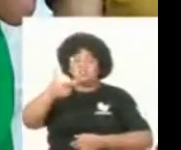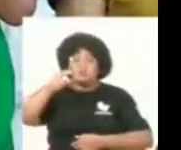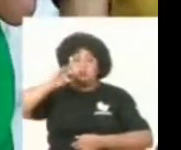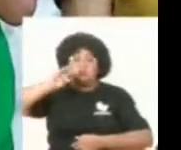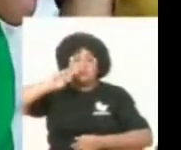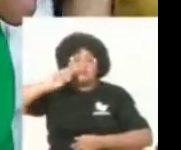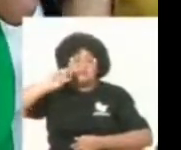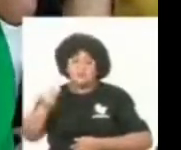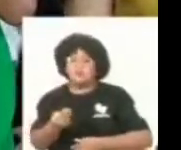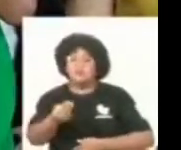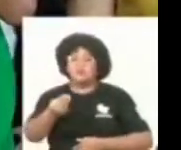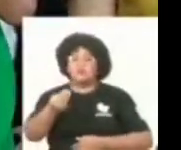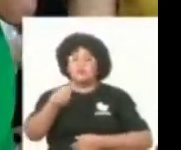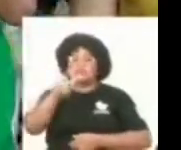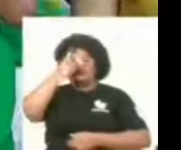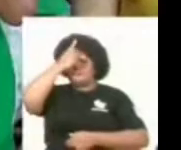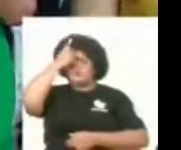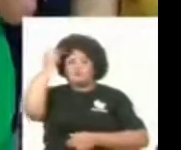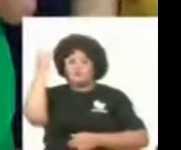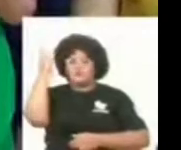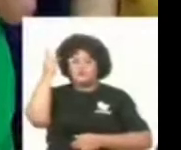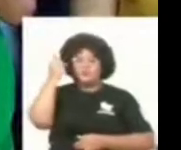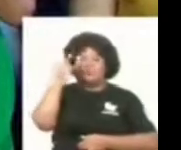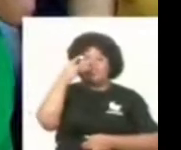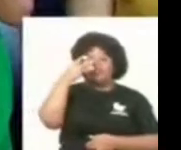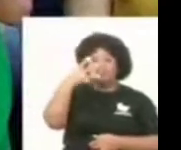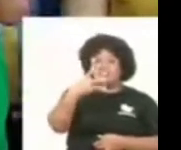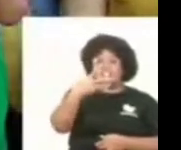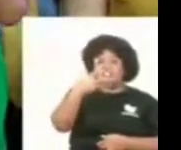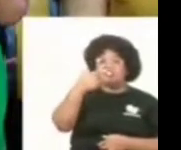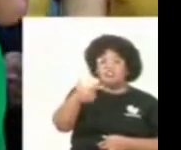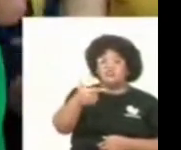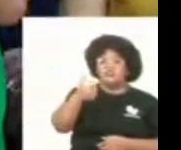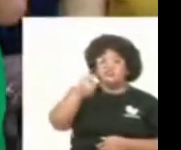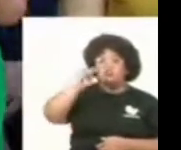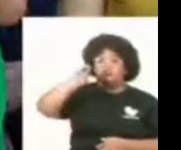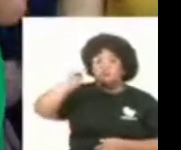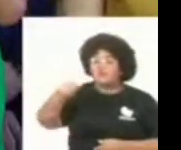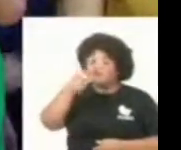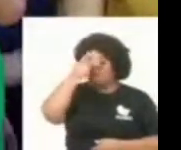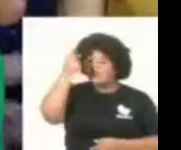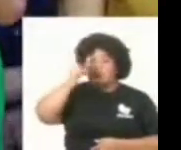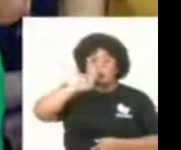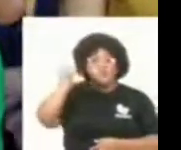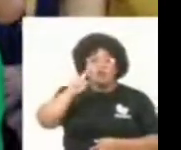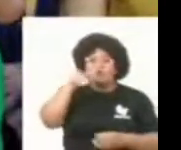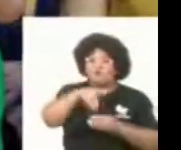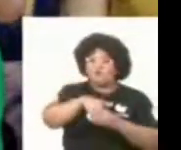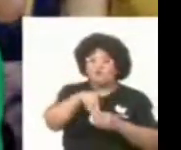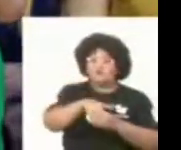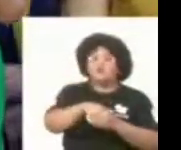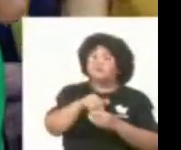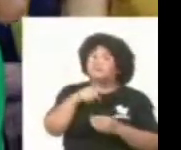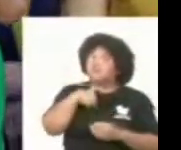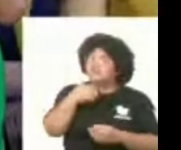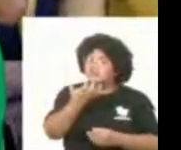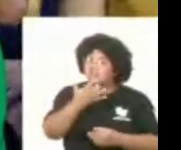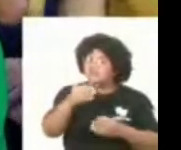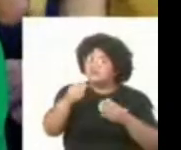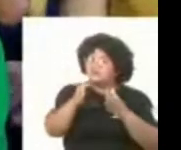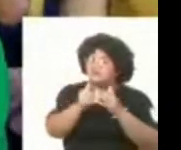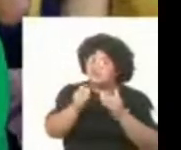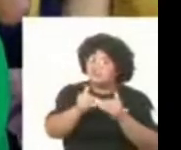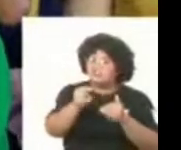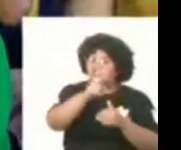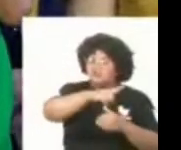de eleitores, 32 milhões que não votaram. E eu quero pedir a ajuda de todos vocês para auxiliar